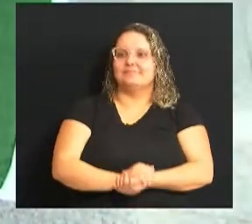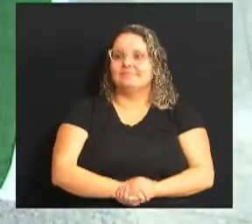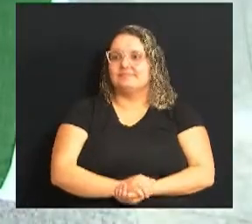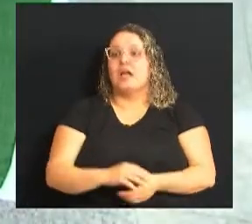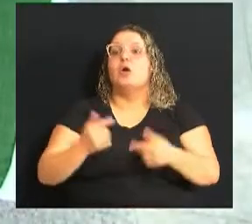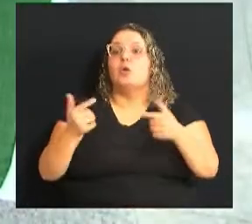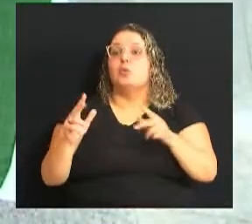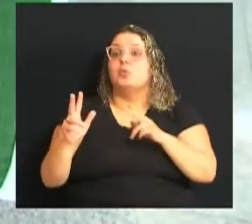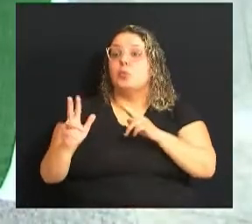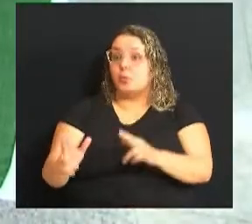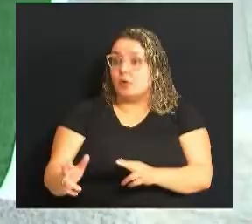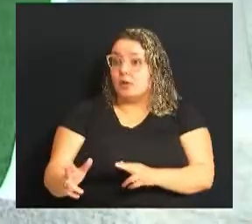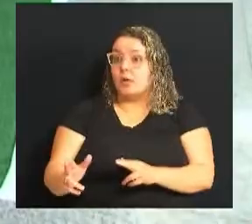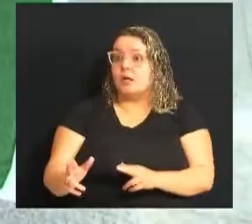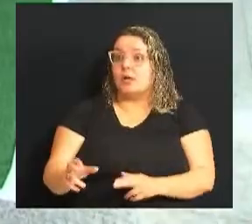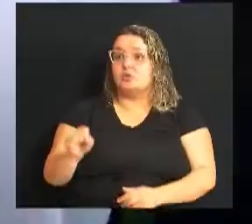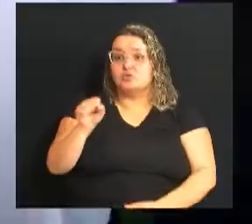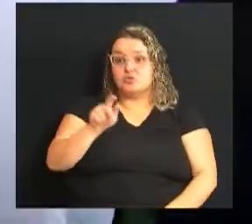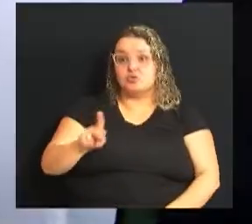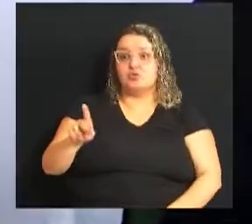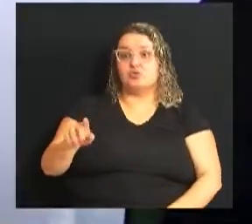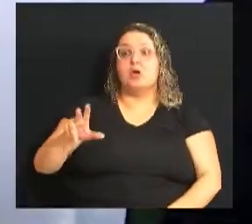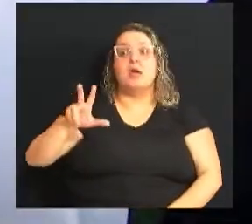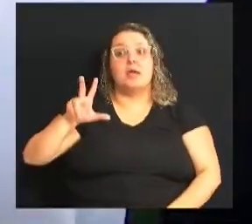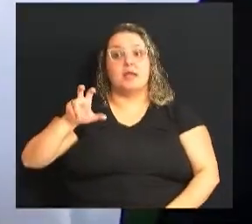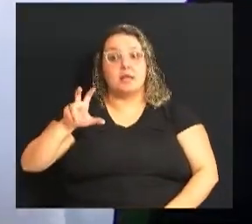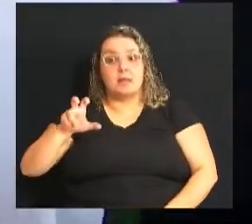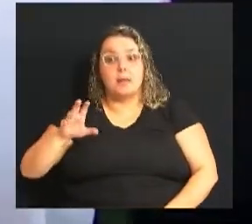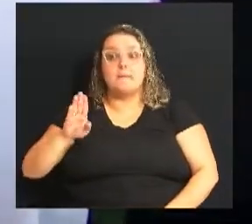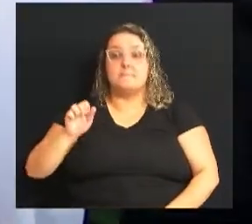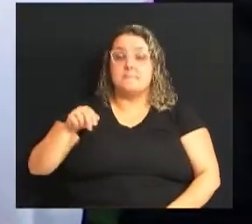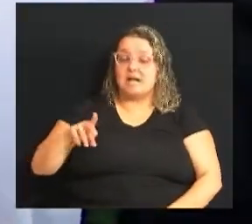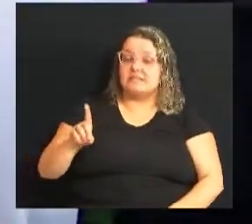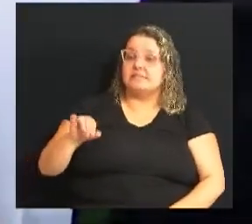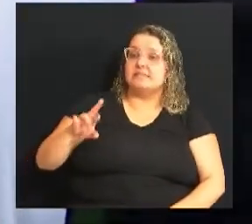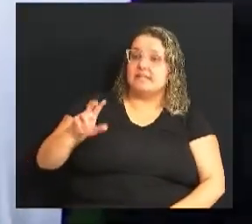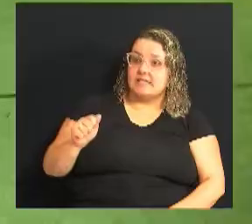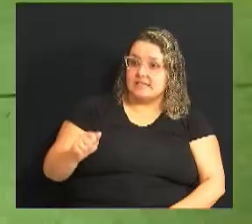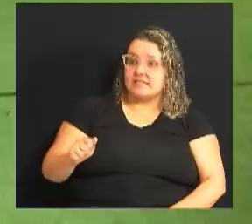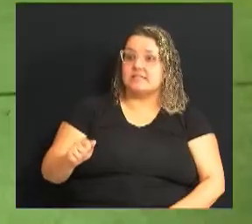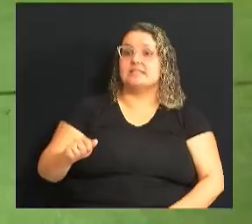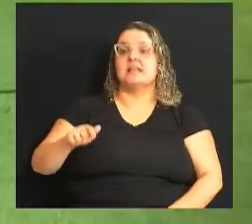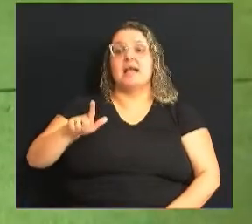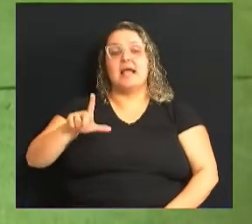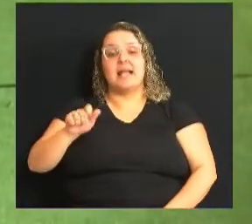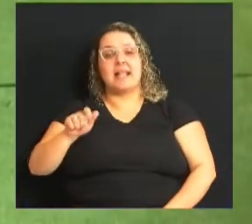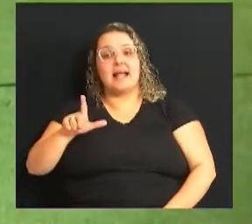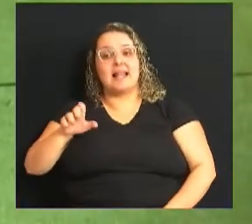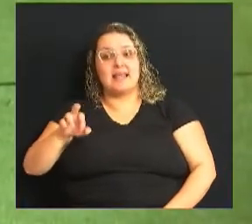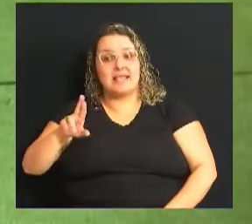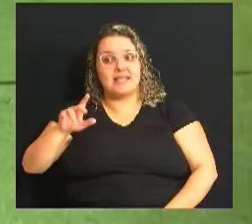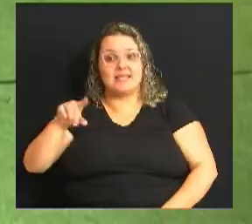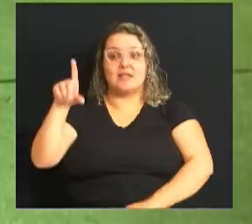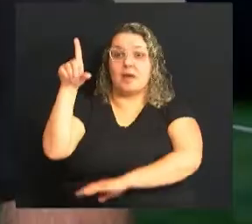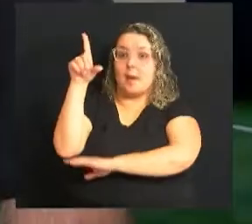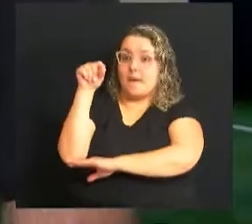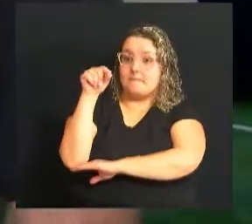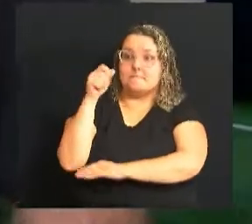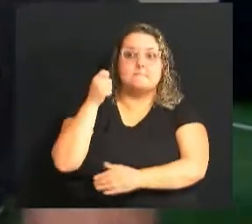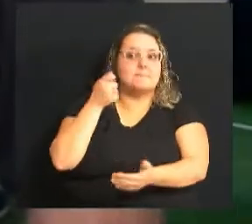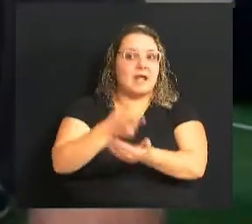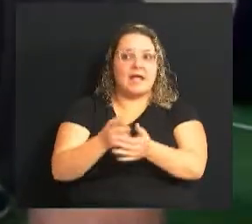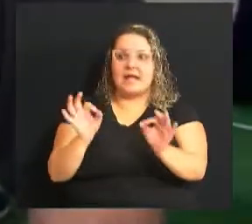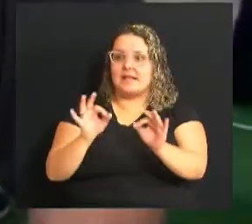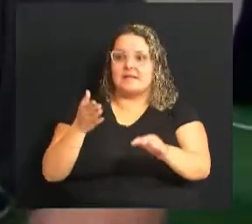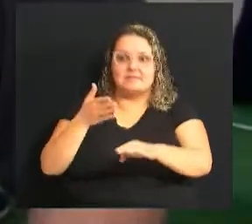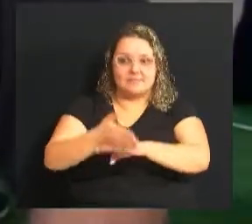foi montado nos shoppings Iguatemi, Bandeiras, Galeria e Parque Dom Pedro. E não é preciso pagar nada para entrar. Raul